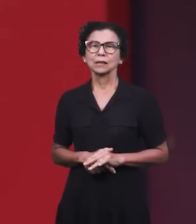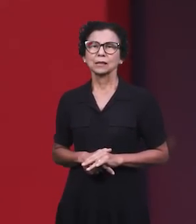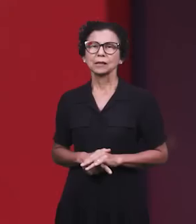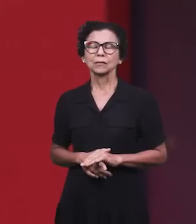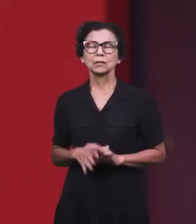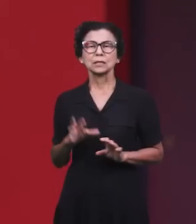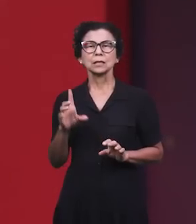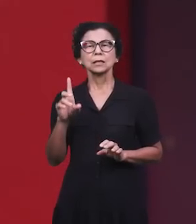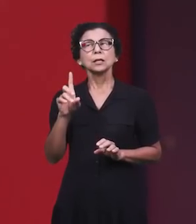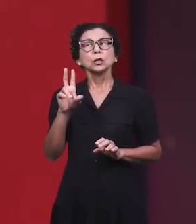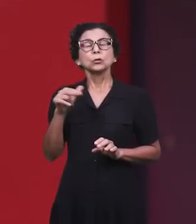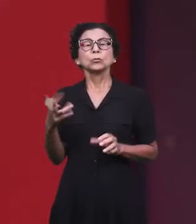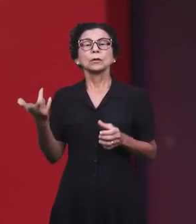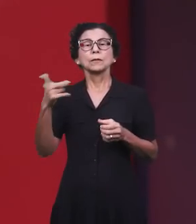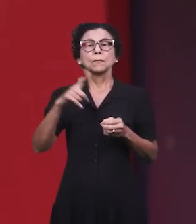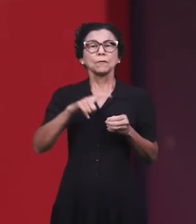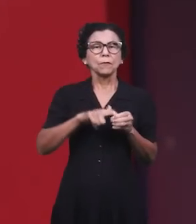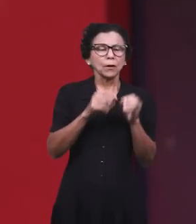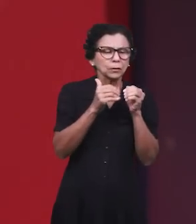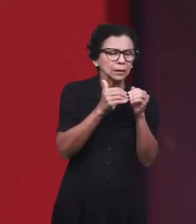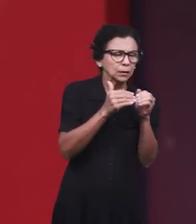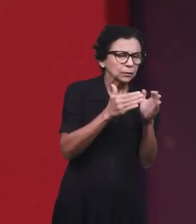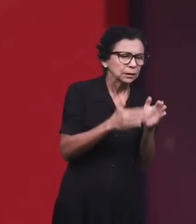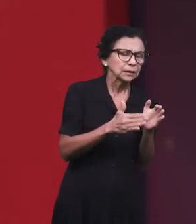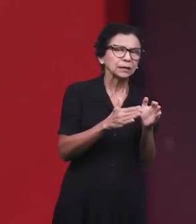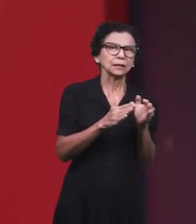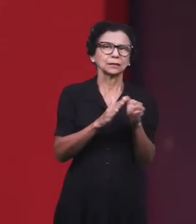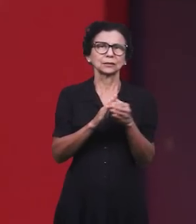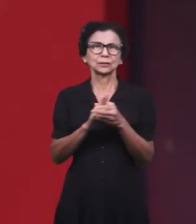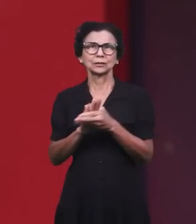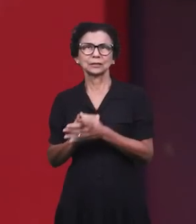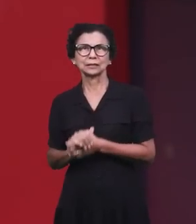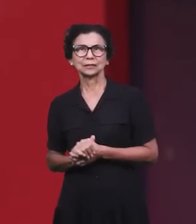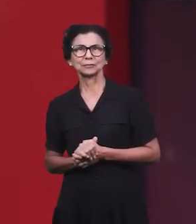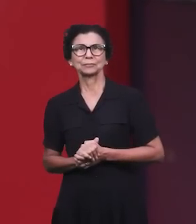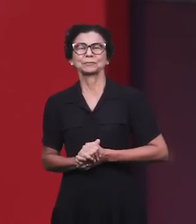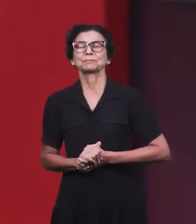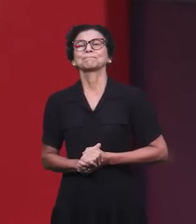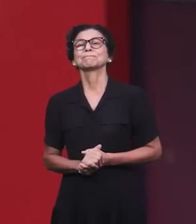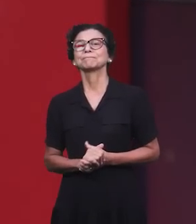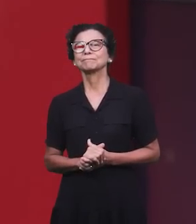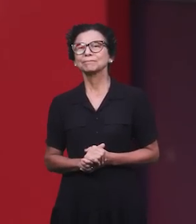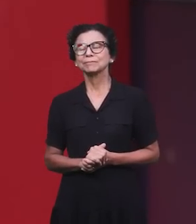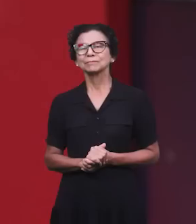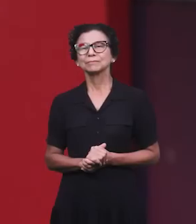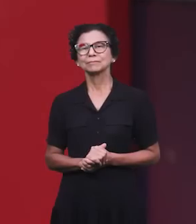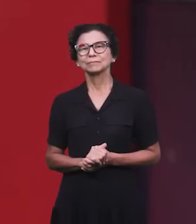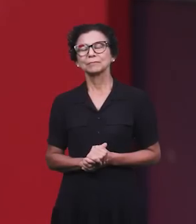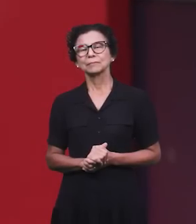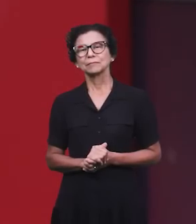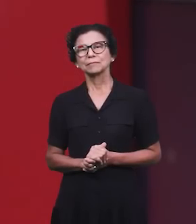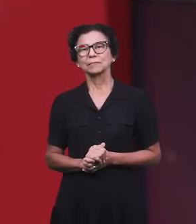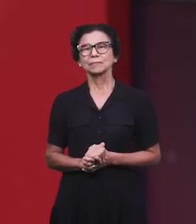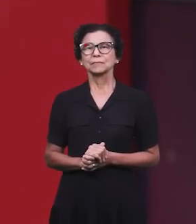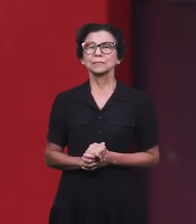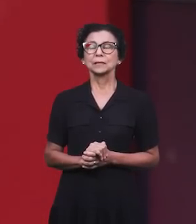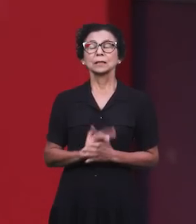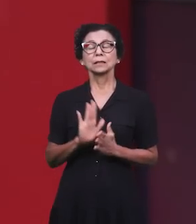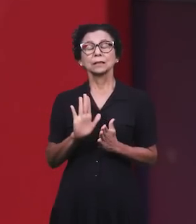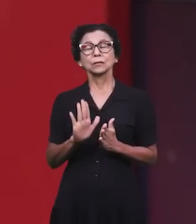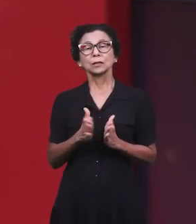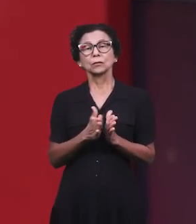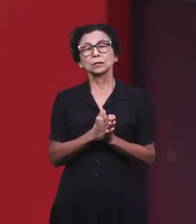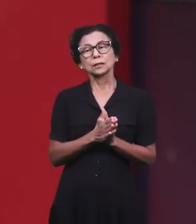uma manutenção, aquela estrutura ela ganha um nível de desempenho, mas nunca ao primeiro nível de desempenho. Então, você prolonga,